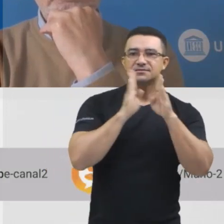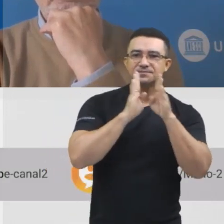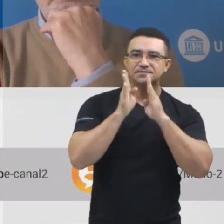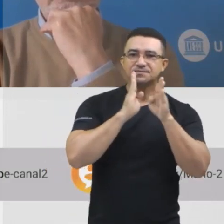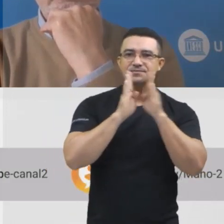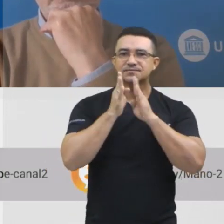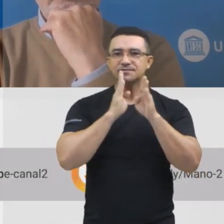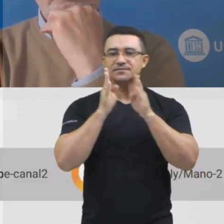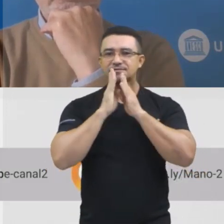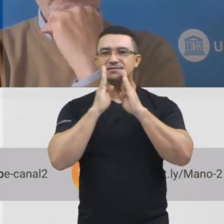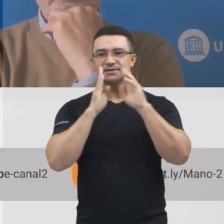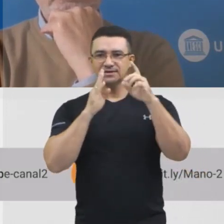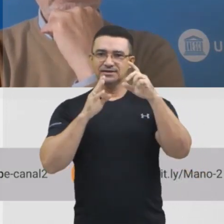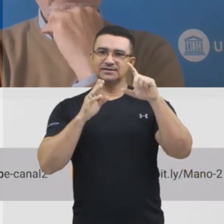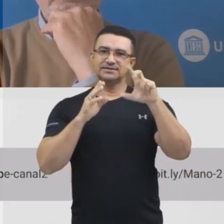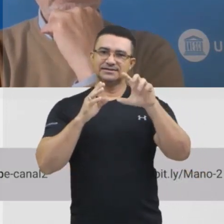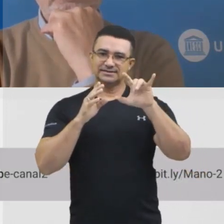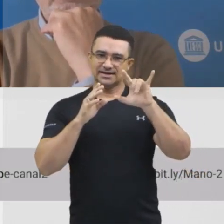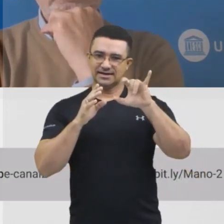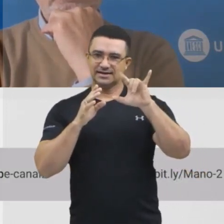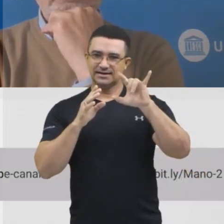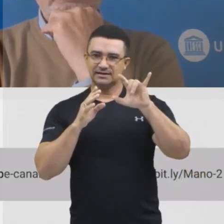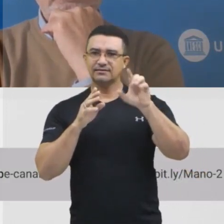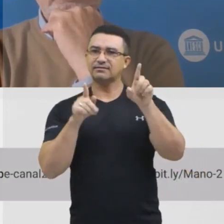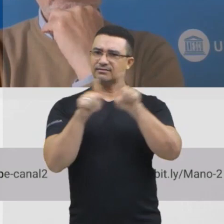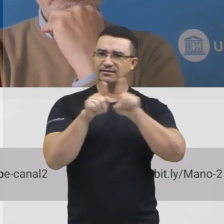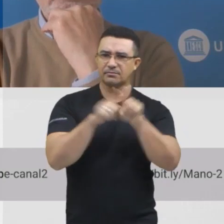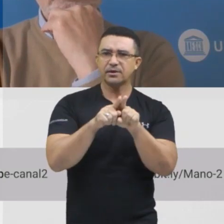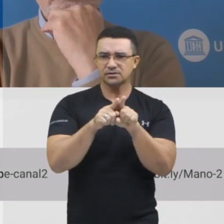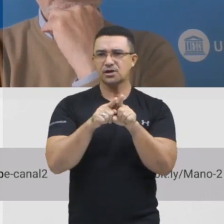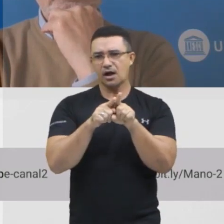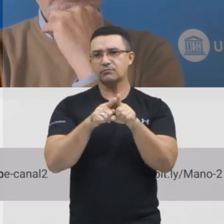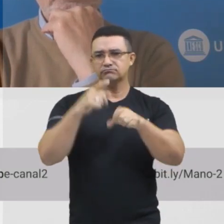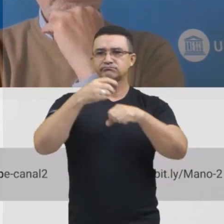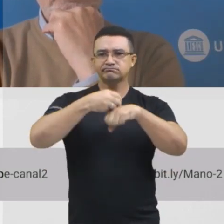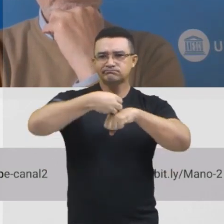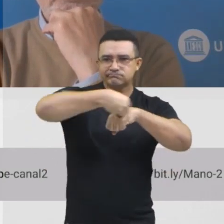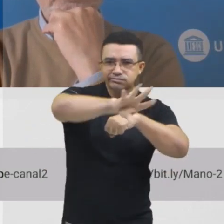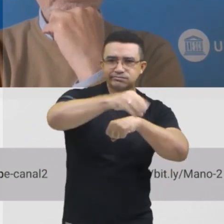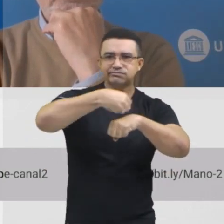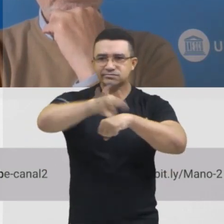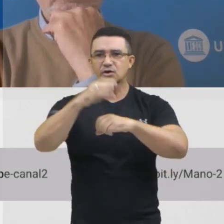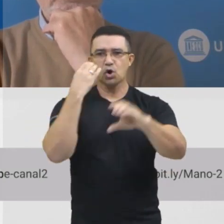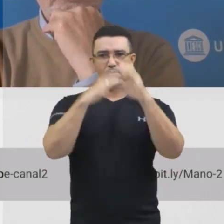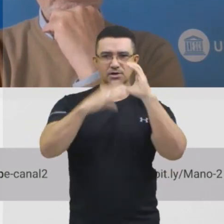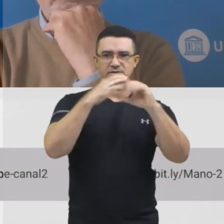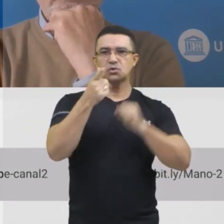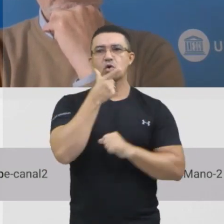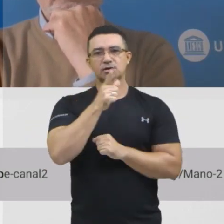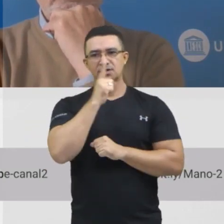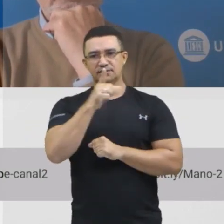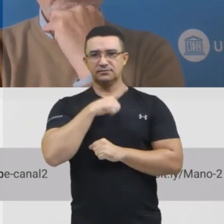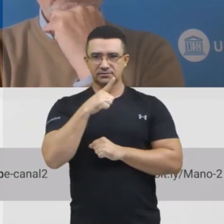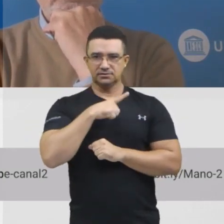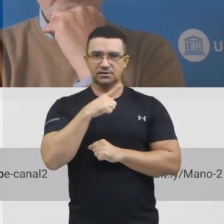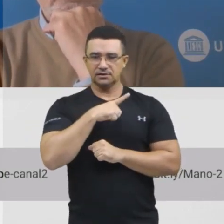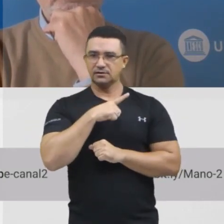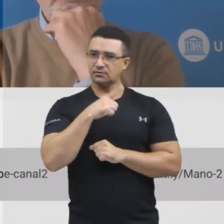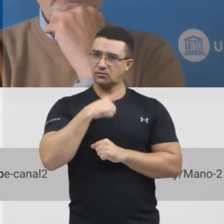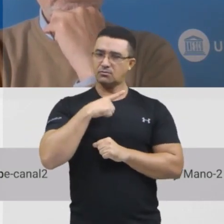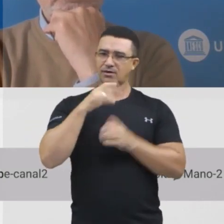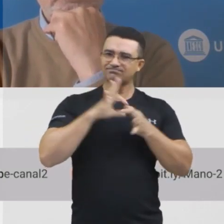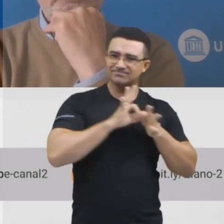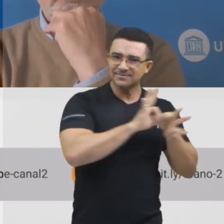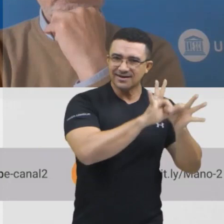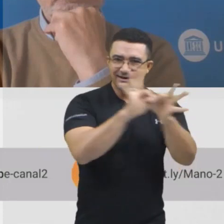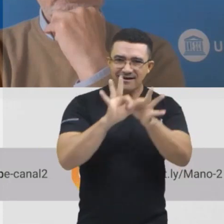Facebook, o Instagram, nós estamos passando a comunicação de alguma forma. Com isso, nós criamos uma grande rede